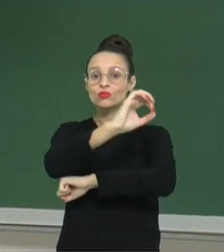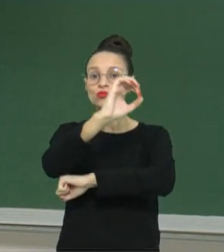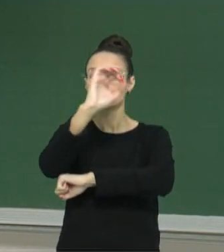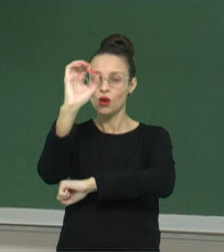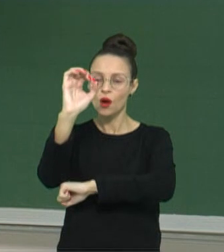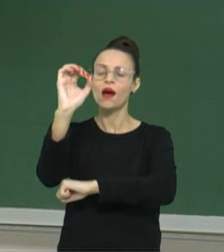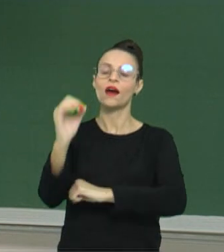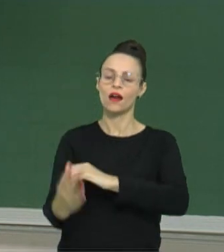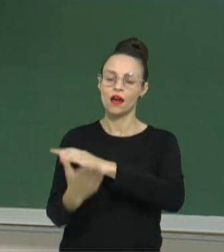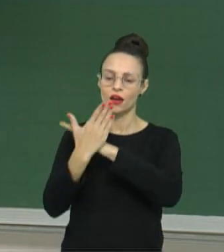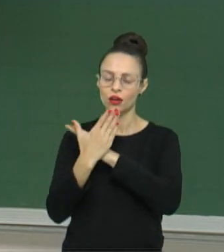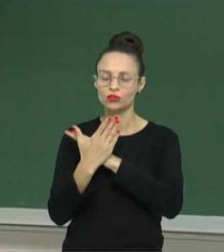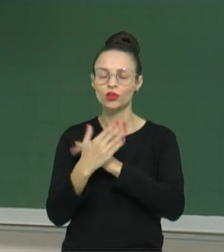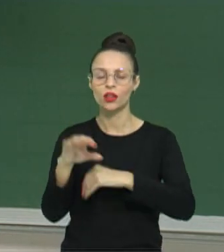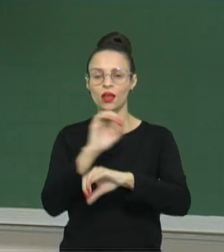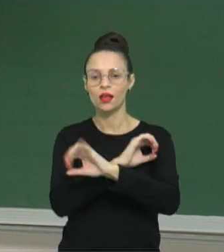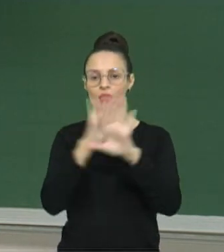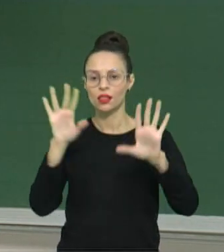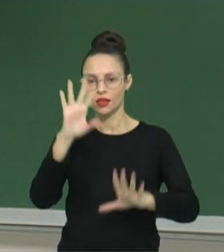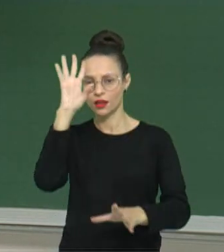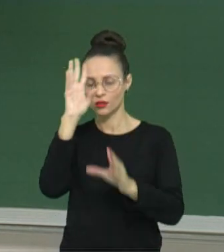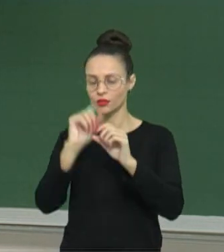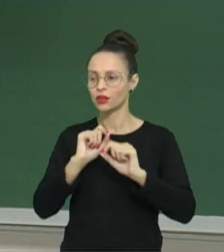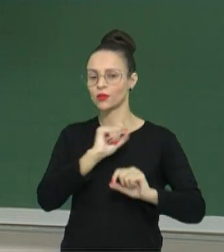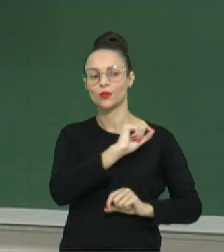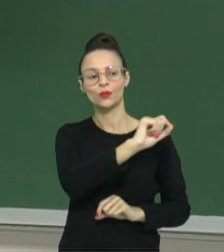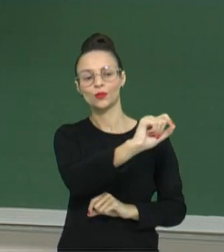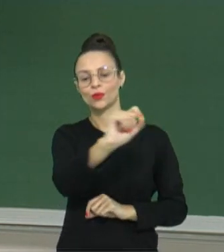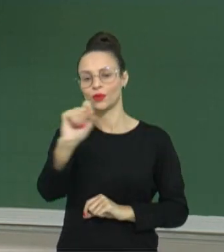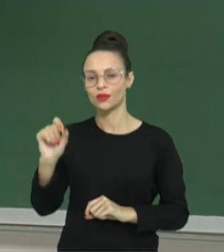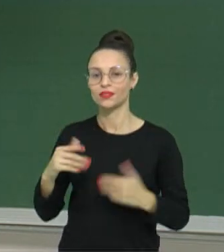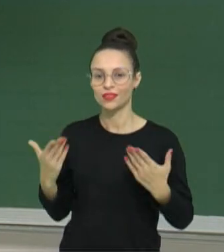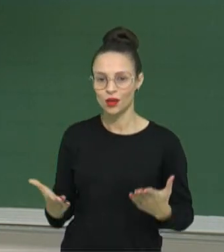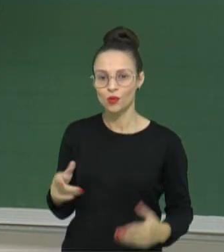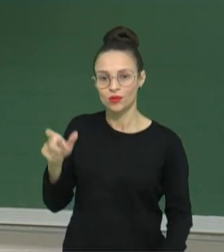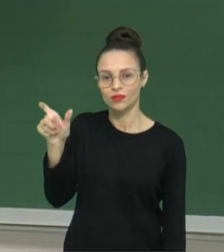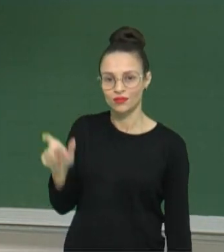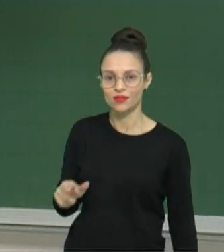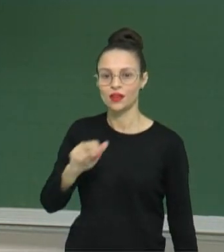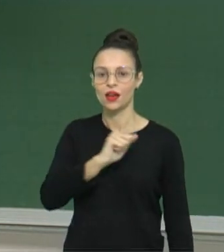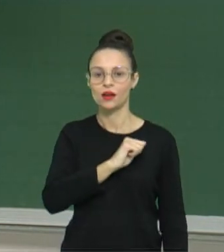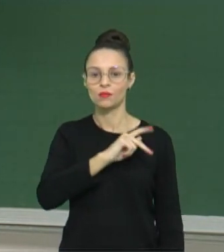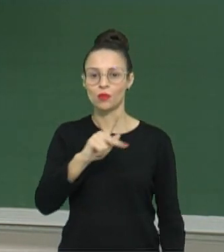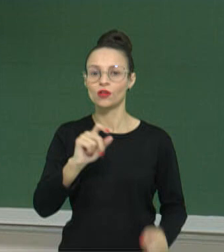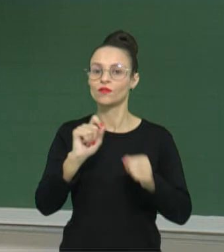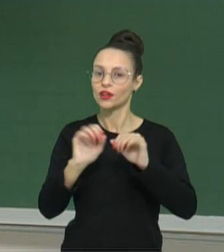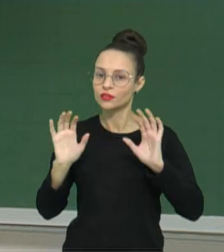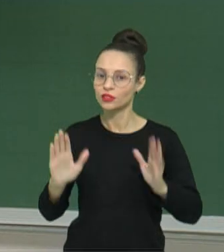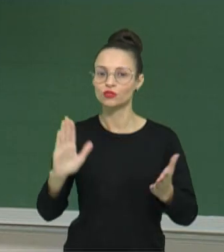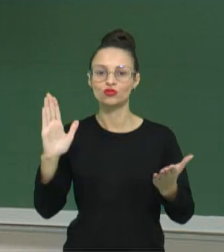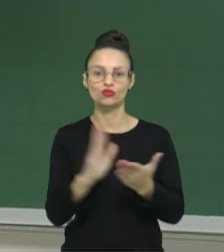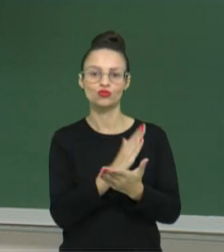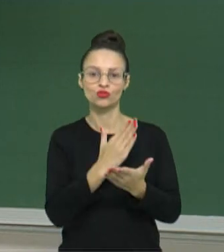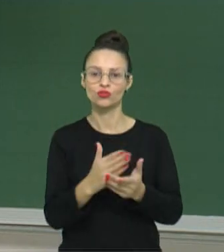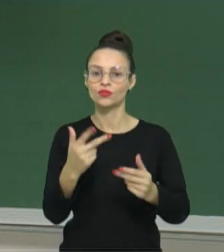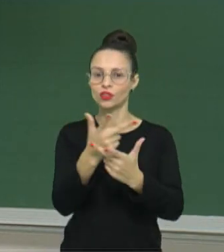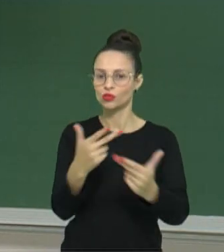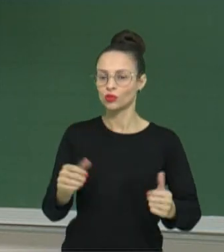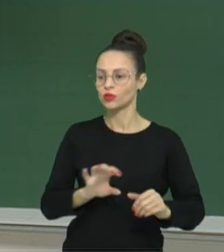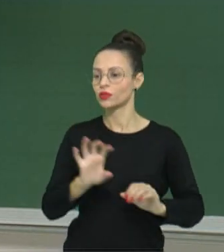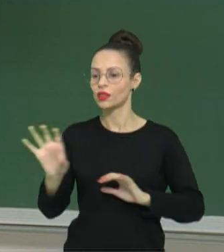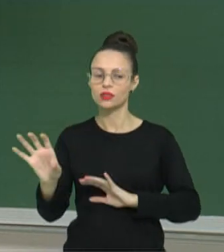ajuda a distinguir todas as coisas que estão ao nosso redor. E Apolo faz isso com as coisas, distingue, divide as